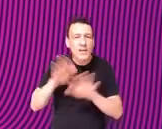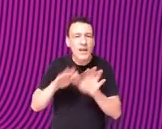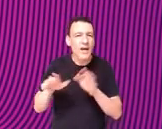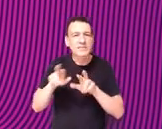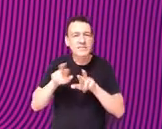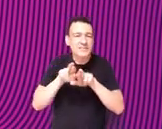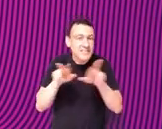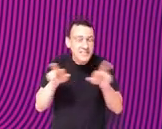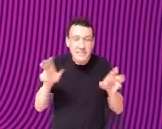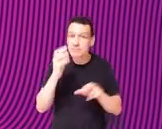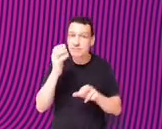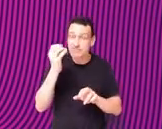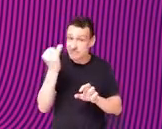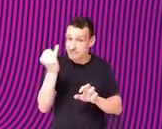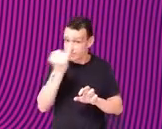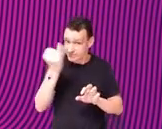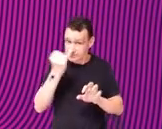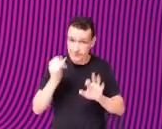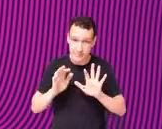dias perdidos por internamento